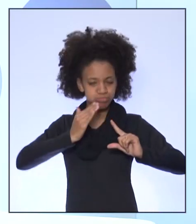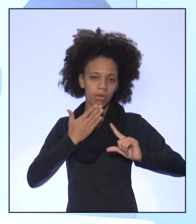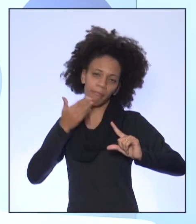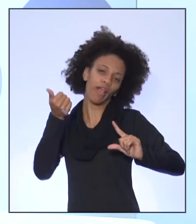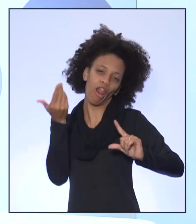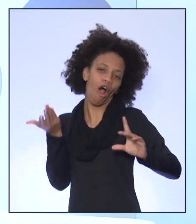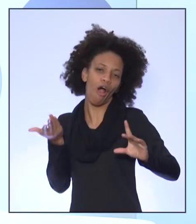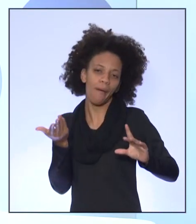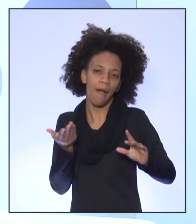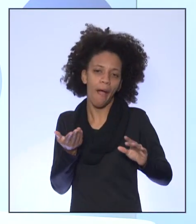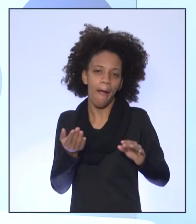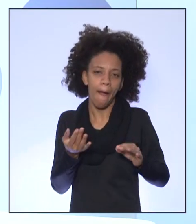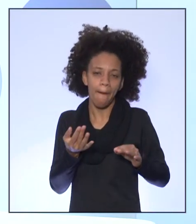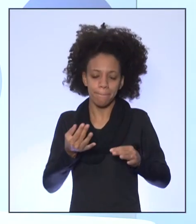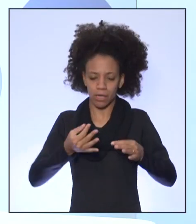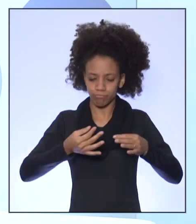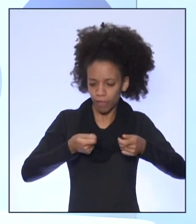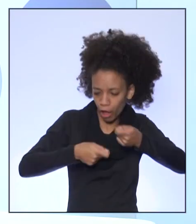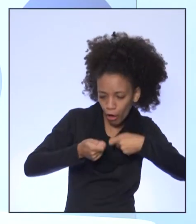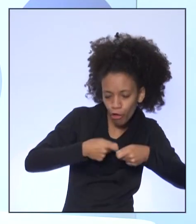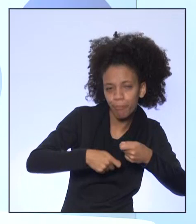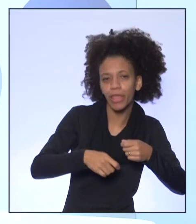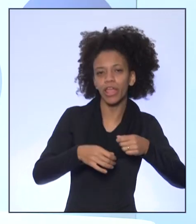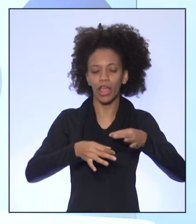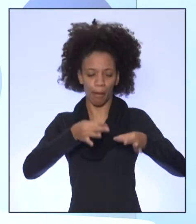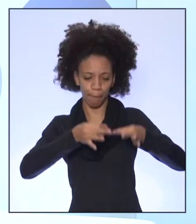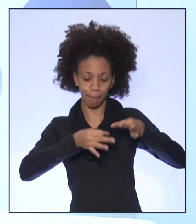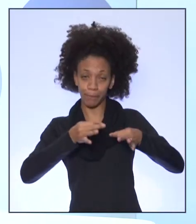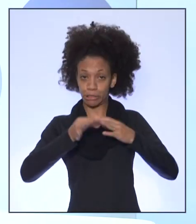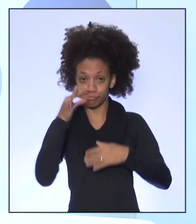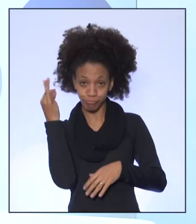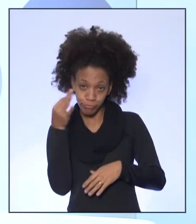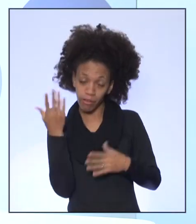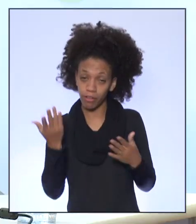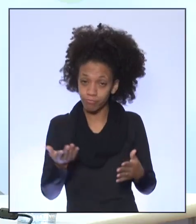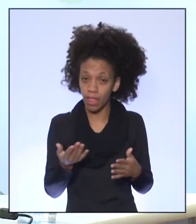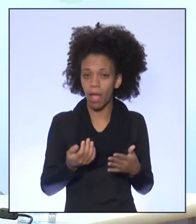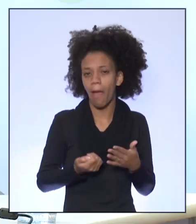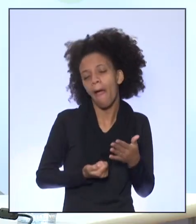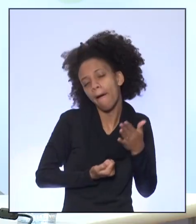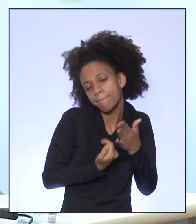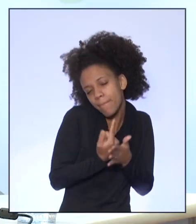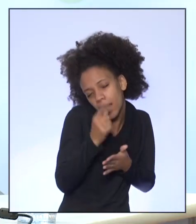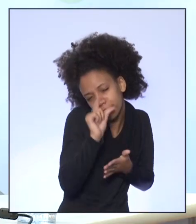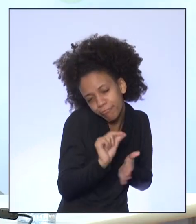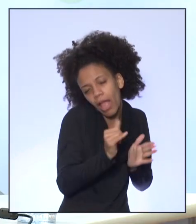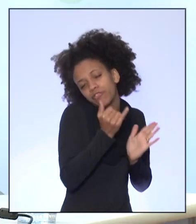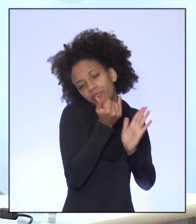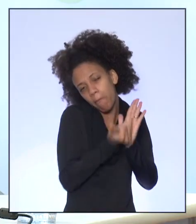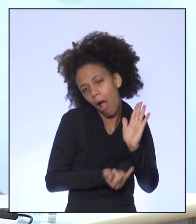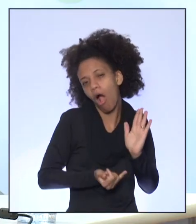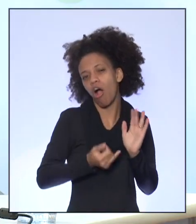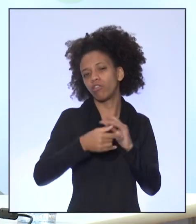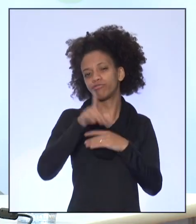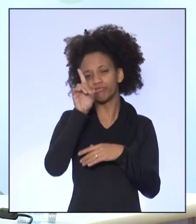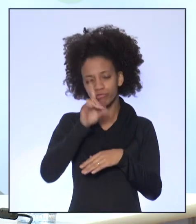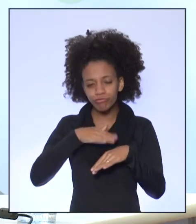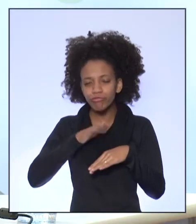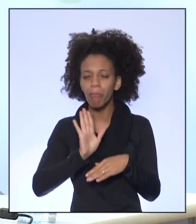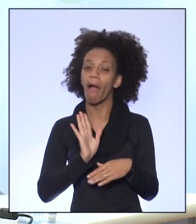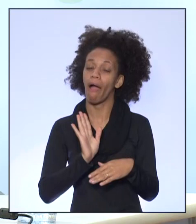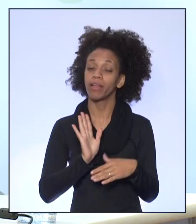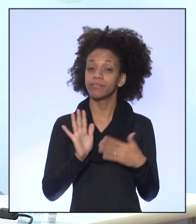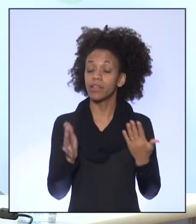possam decidir a economia, os rumos da política na França. Pagar menos impostos, ter mais direitos.